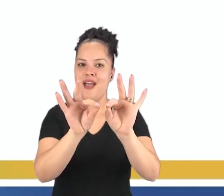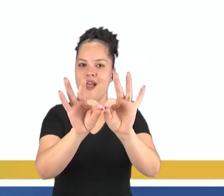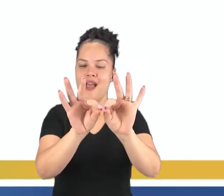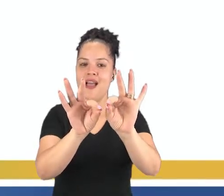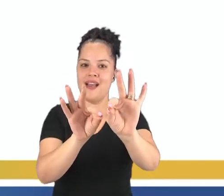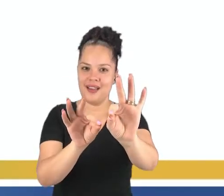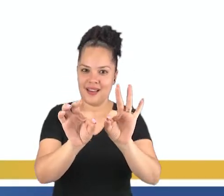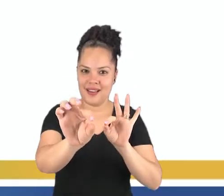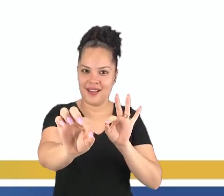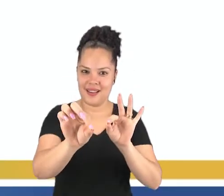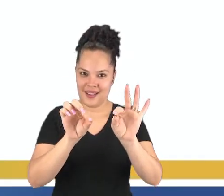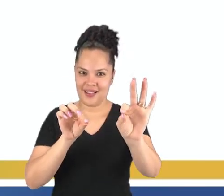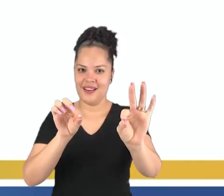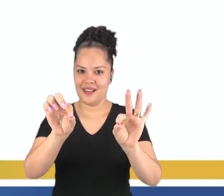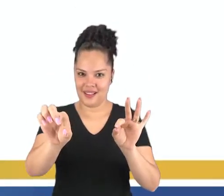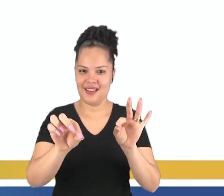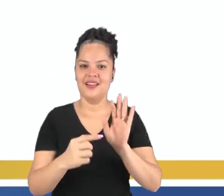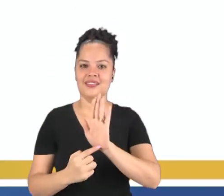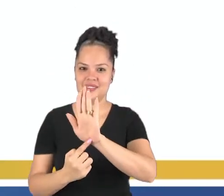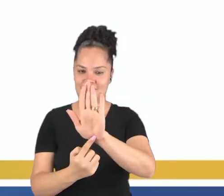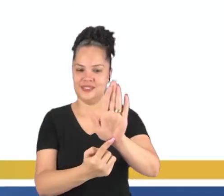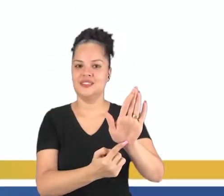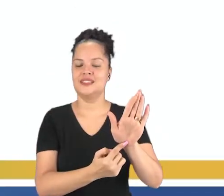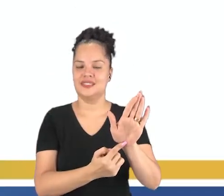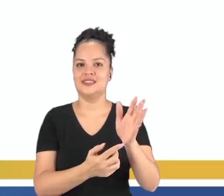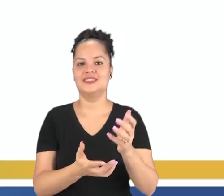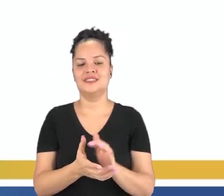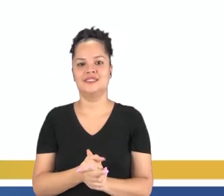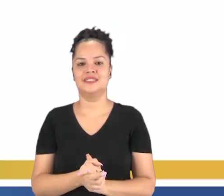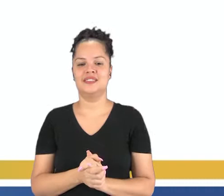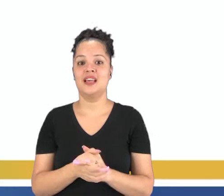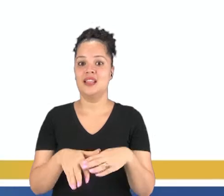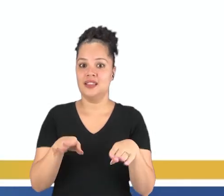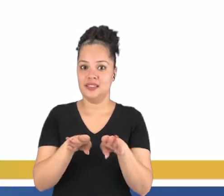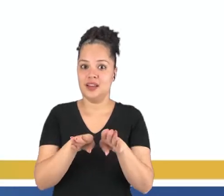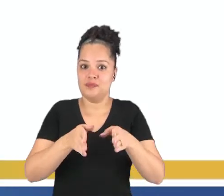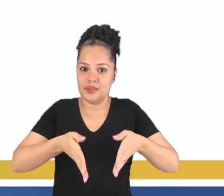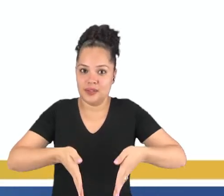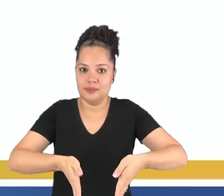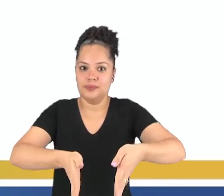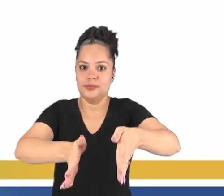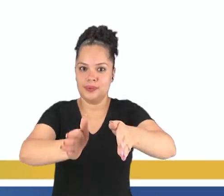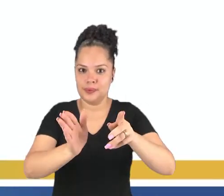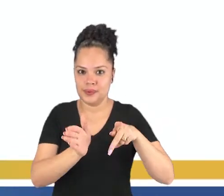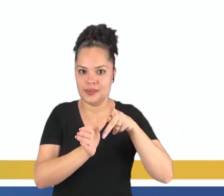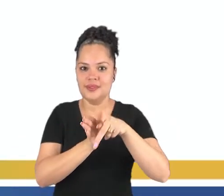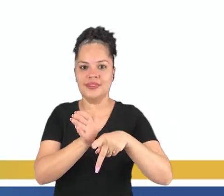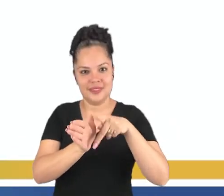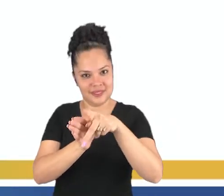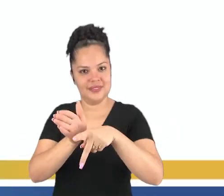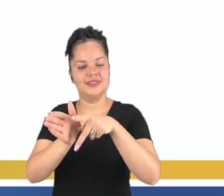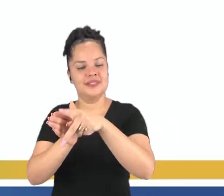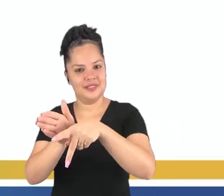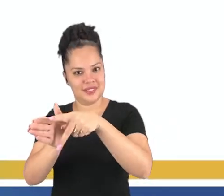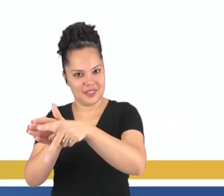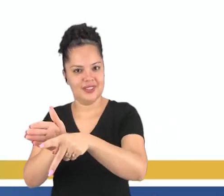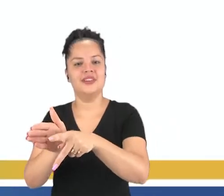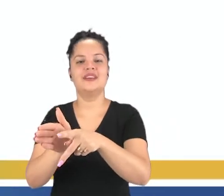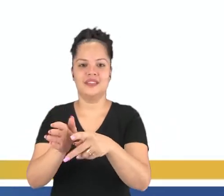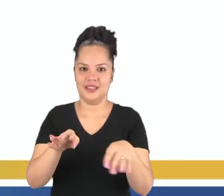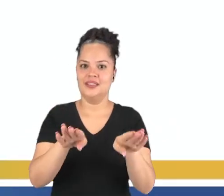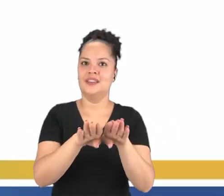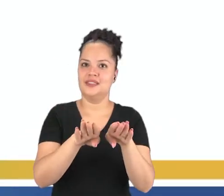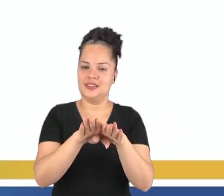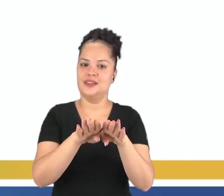essa faixa de pedestre, certo? Agora nós temos a imagem de um trilho de trem, né? Nós temos alguns segmentos